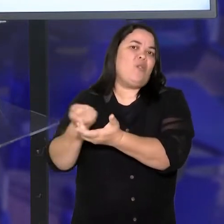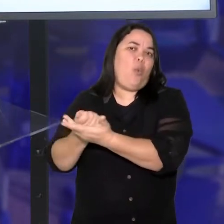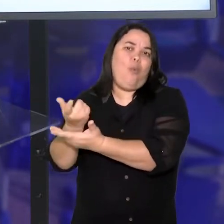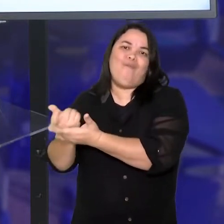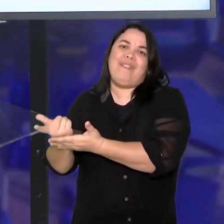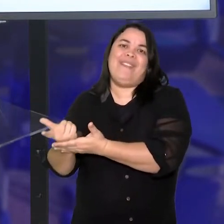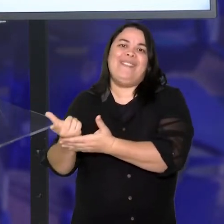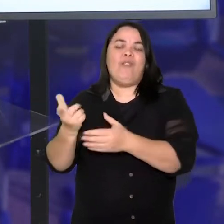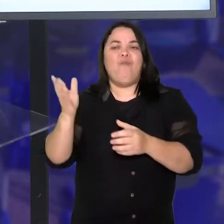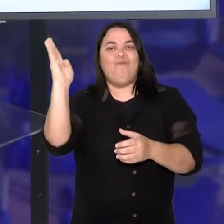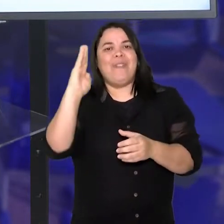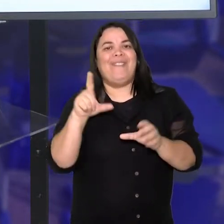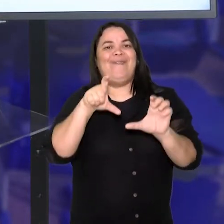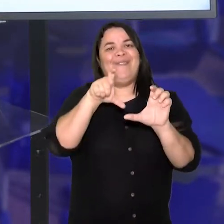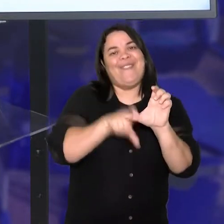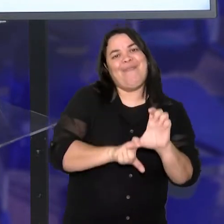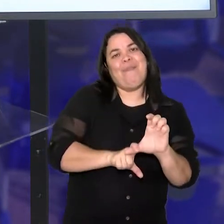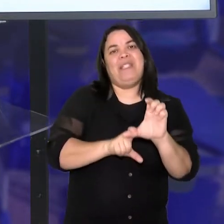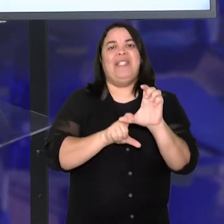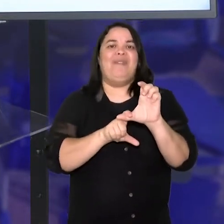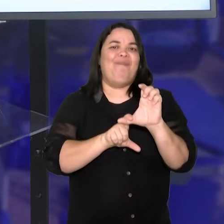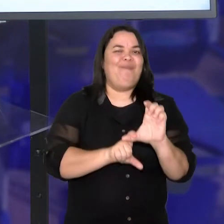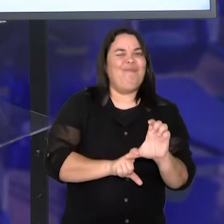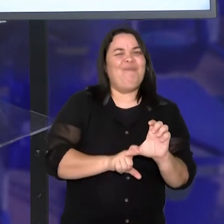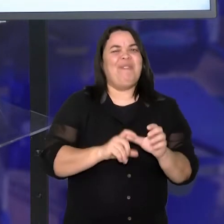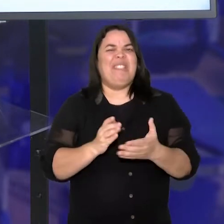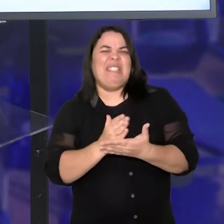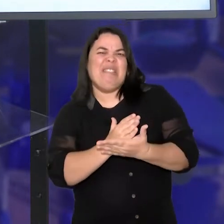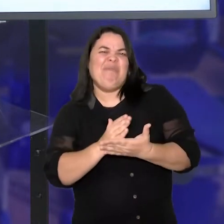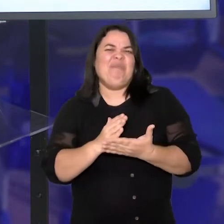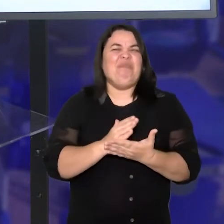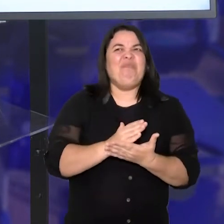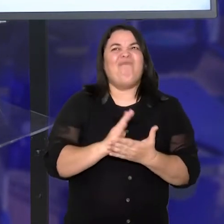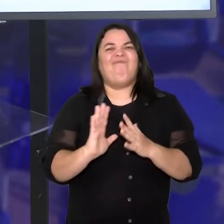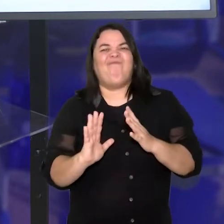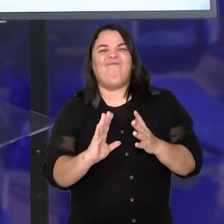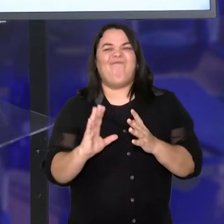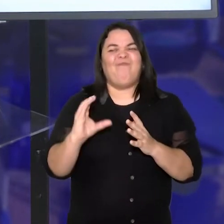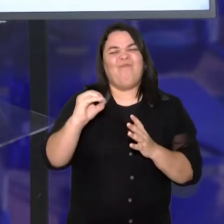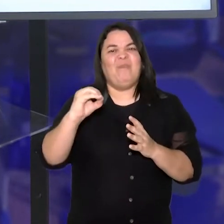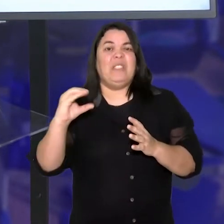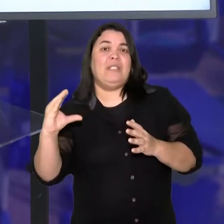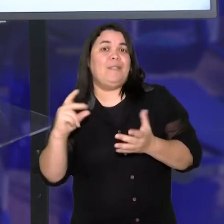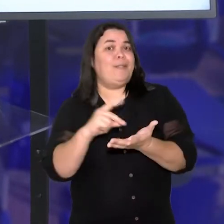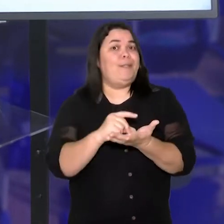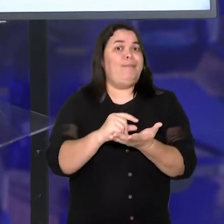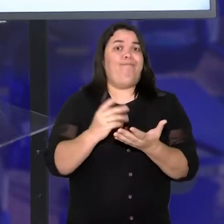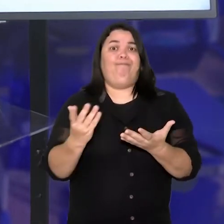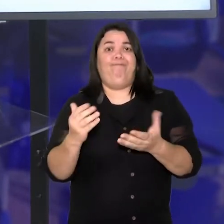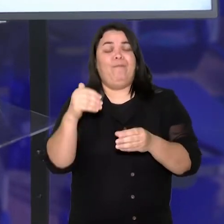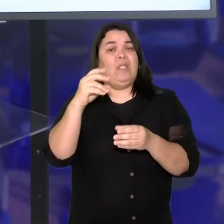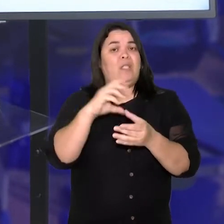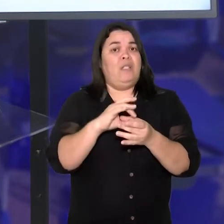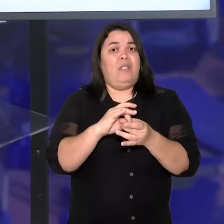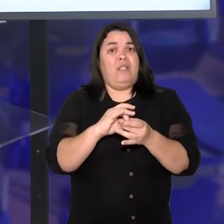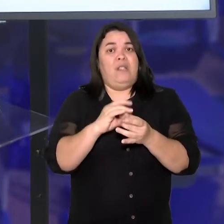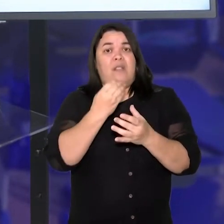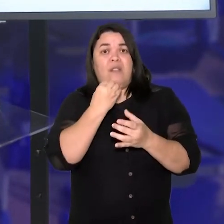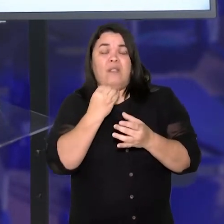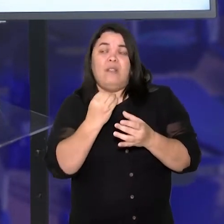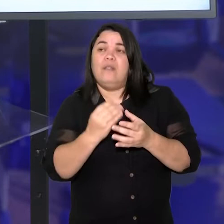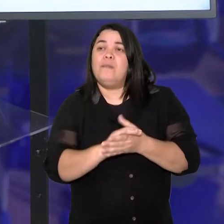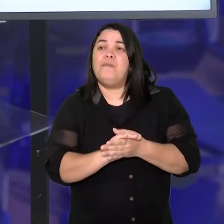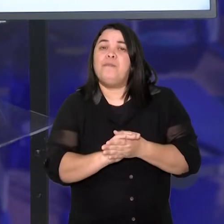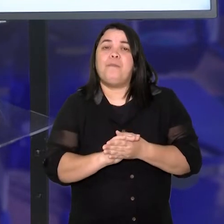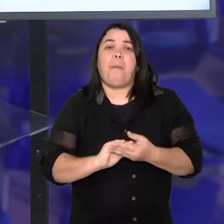Brasil nessa posição de indefinido, né? De classificação indefinida. Né? E para a gente finalizar essa